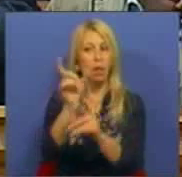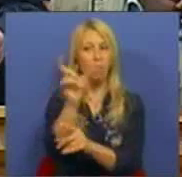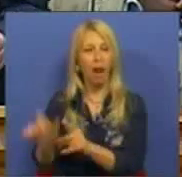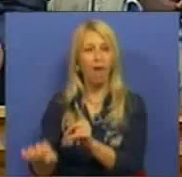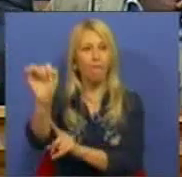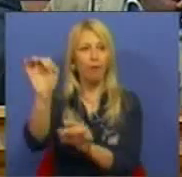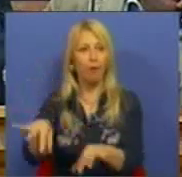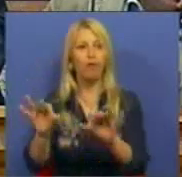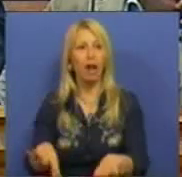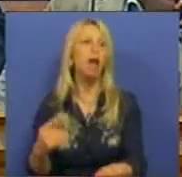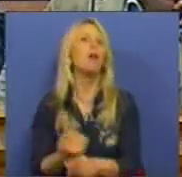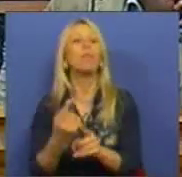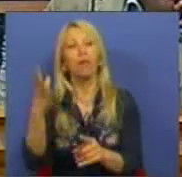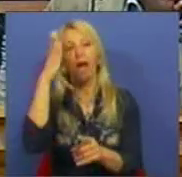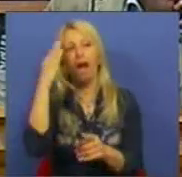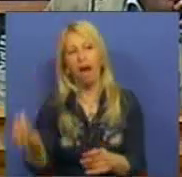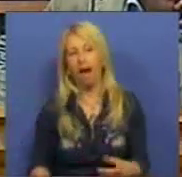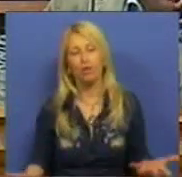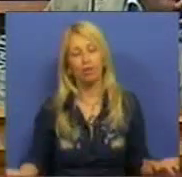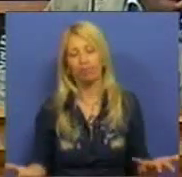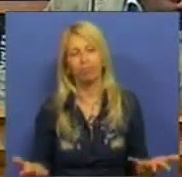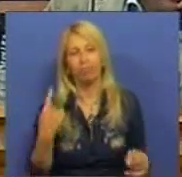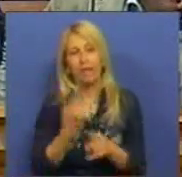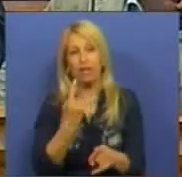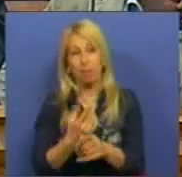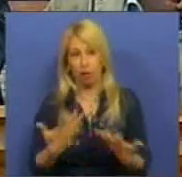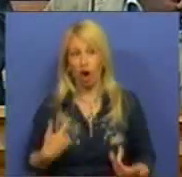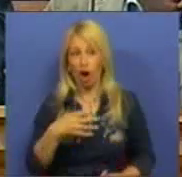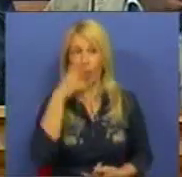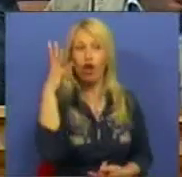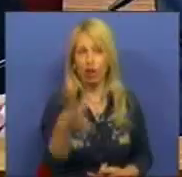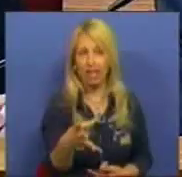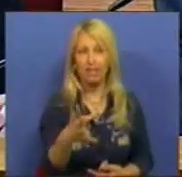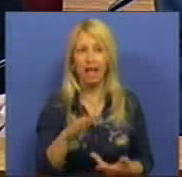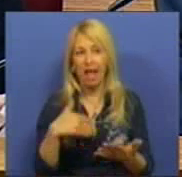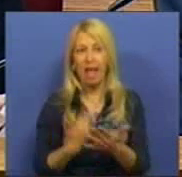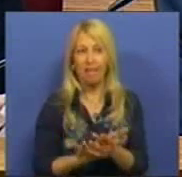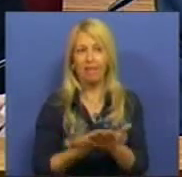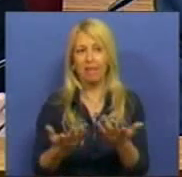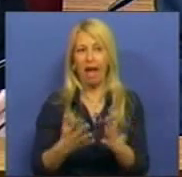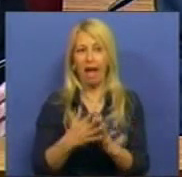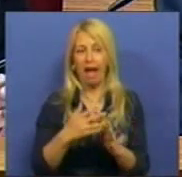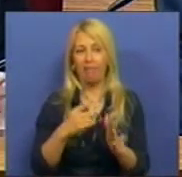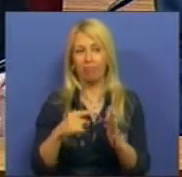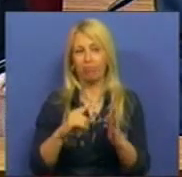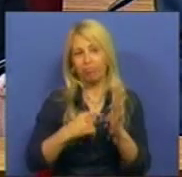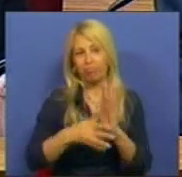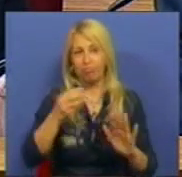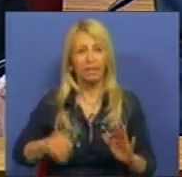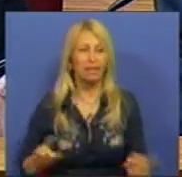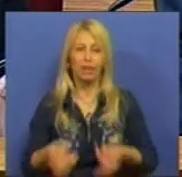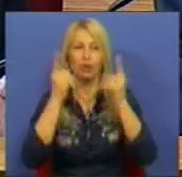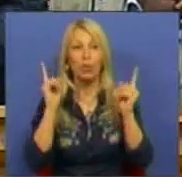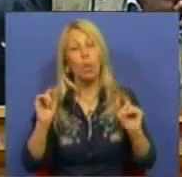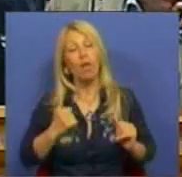porque presumo que não vão invalidar aquelas que eu aqui acabei de dizer. e estamos à espera que, mais cedo